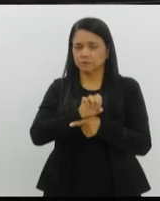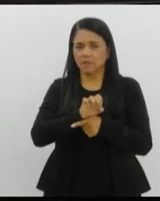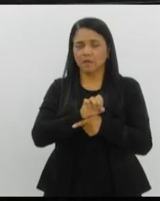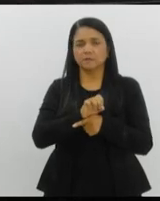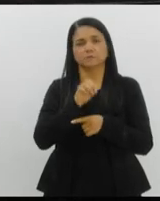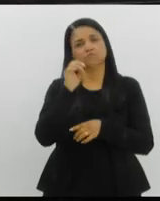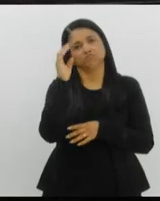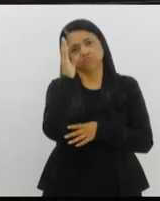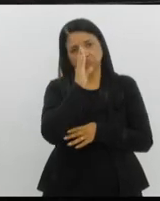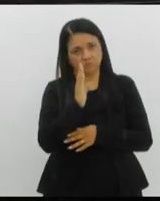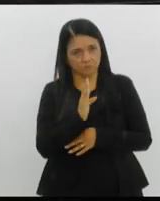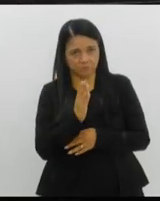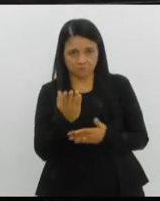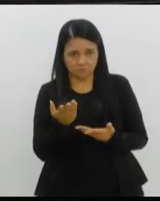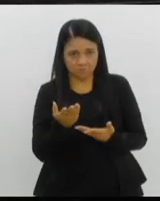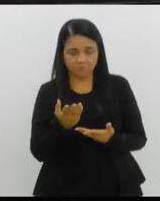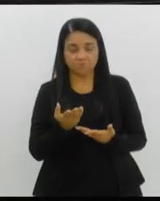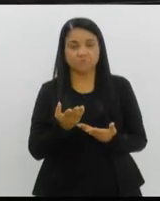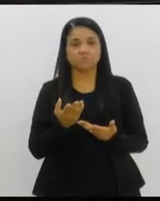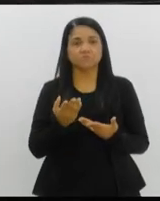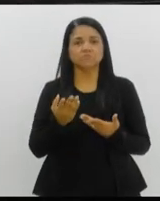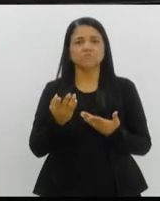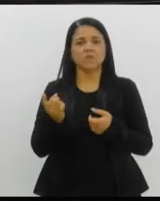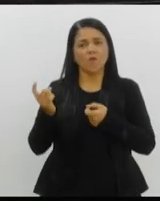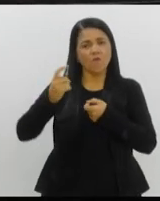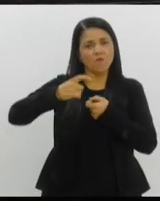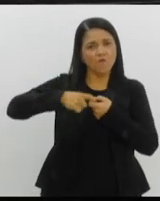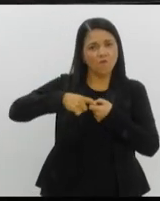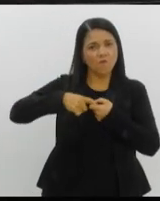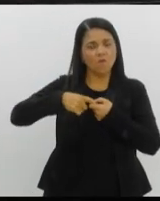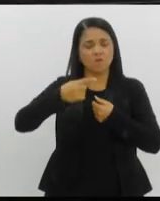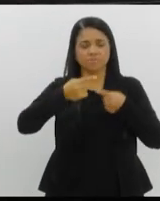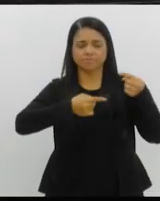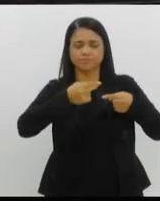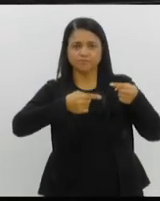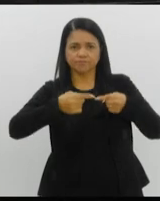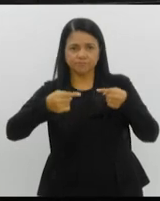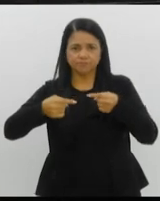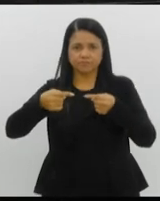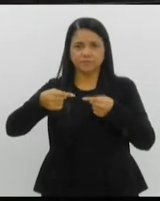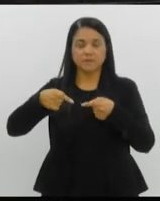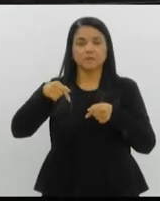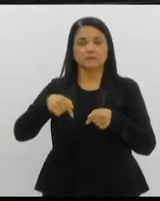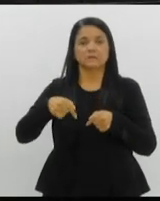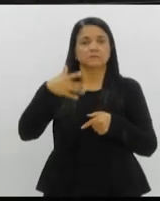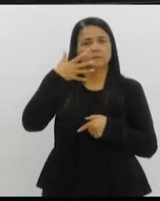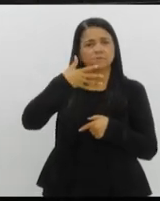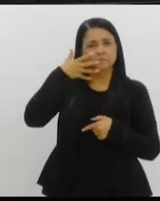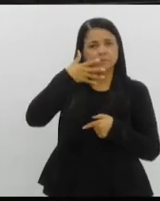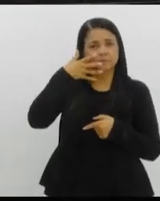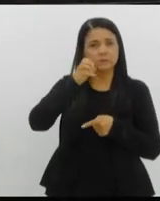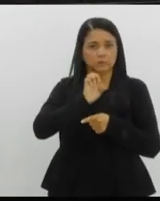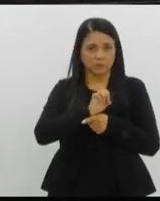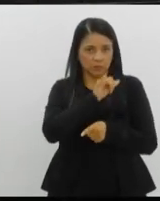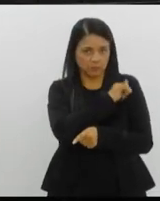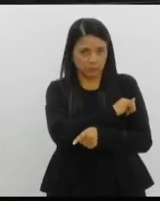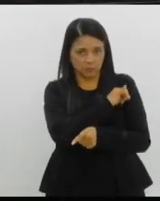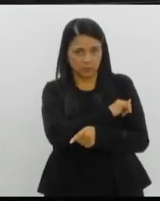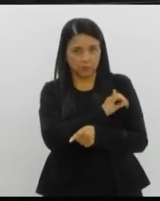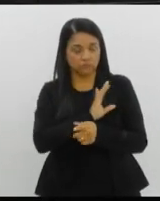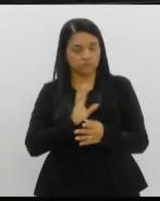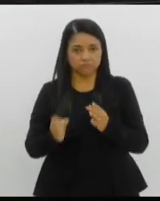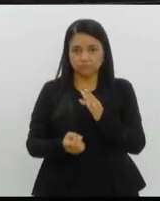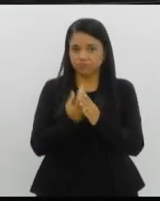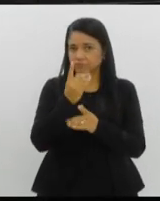do país. E hoje eu queria retomar um debate que, de fato, não é aqui sediado no Rio de Janeiro, mas que o impacto